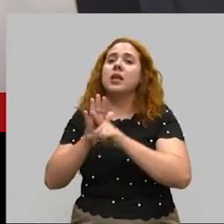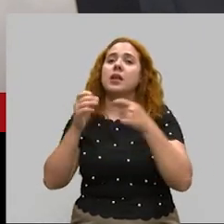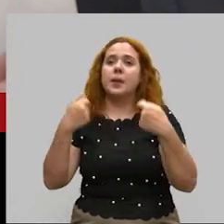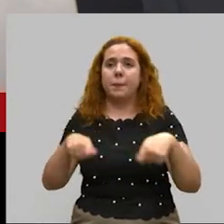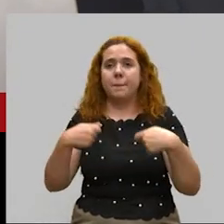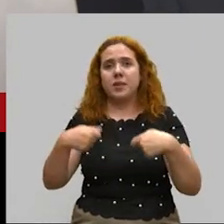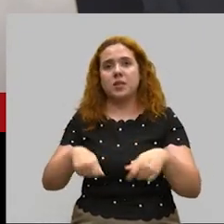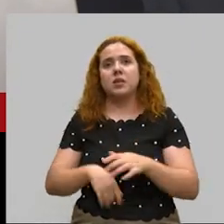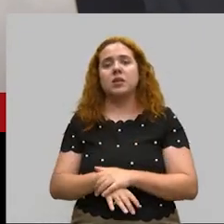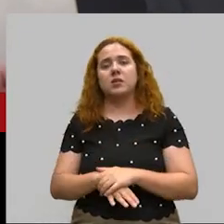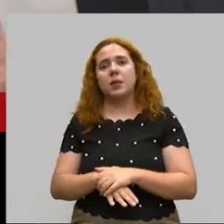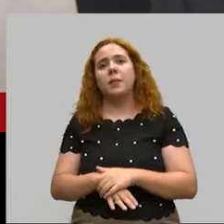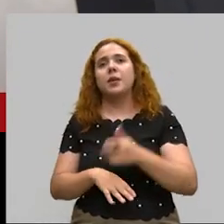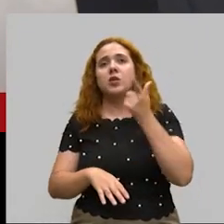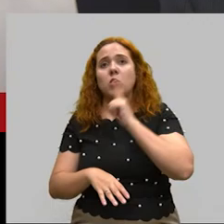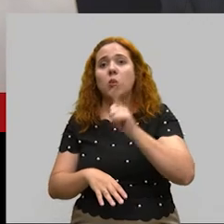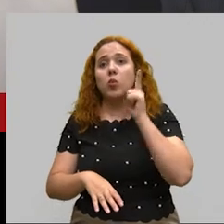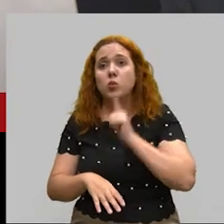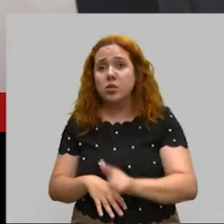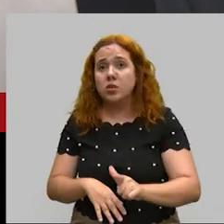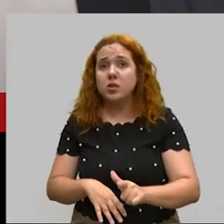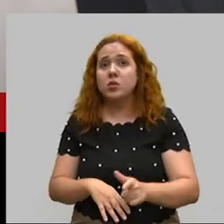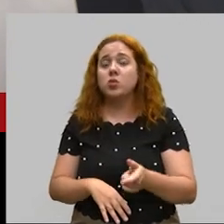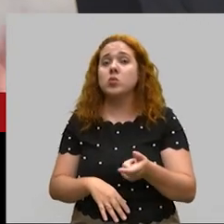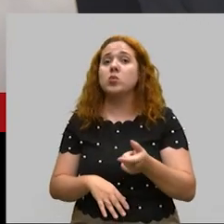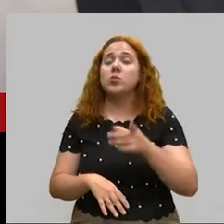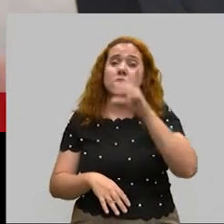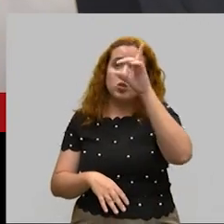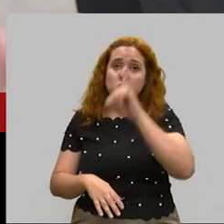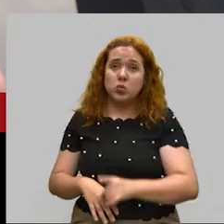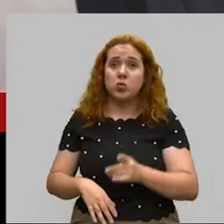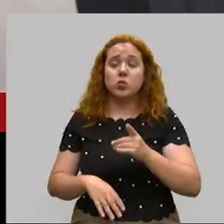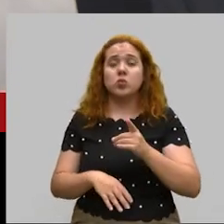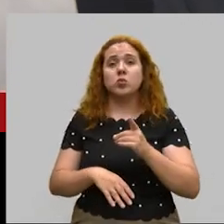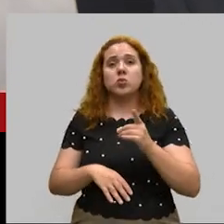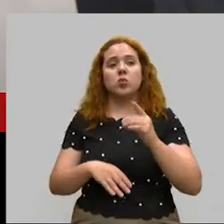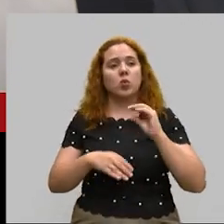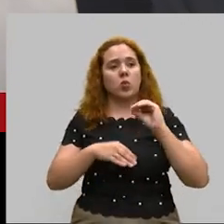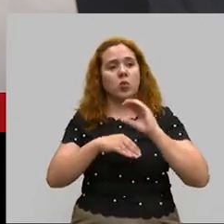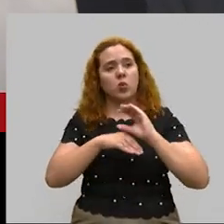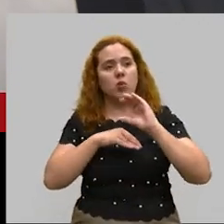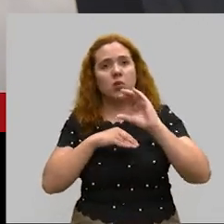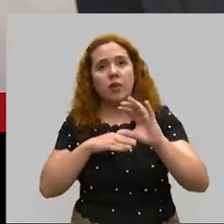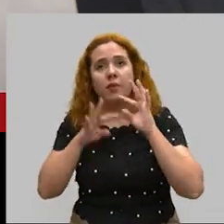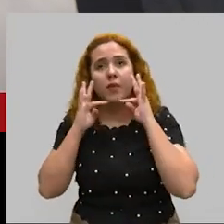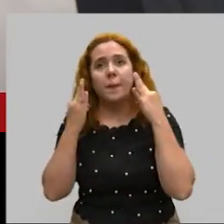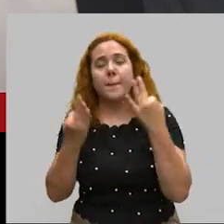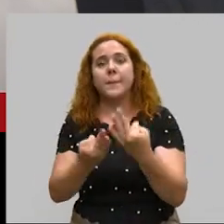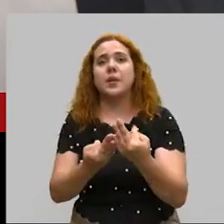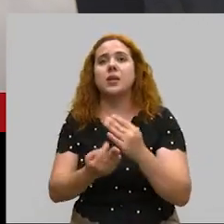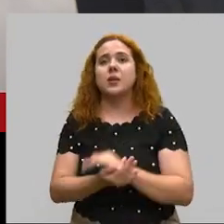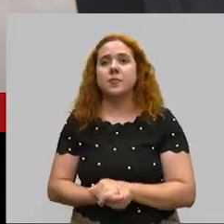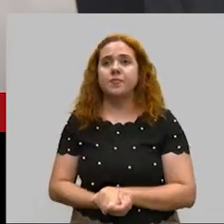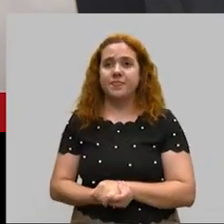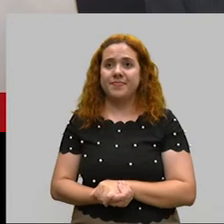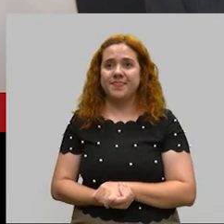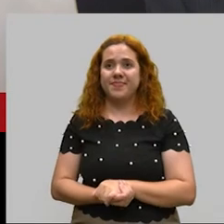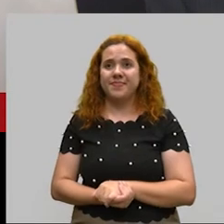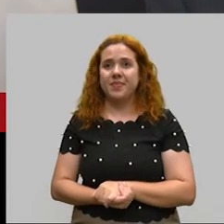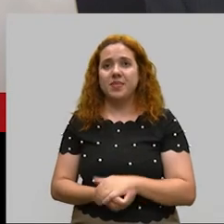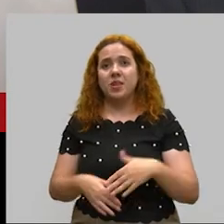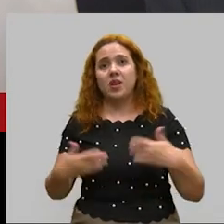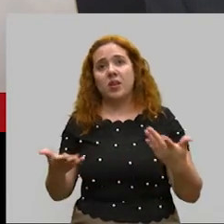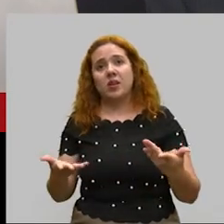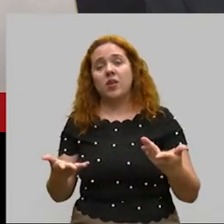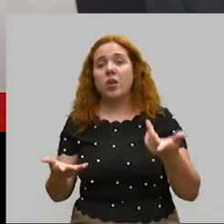garantir a efetividade eh do direito dos recursos às escolas família agrícola então percebam assim